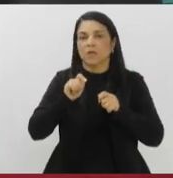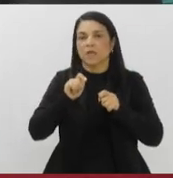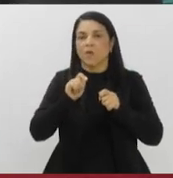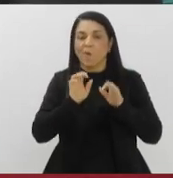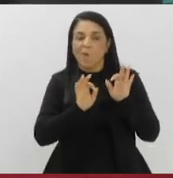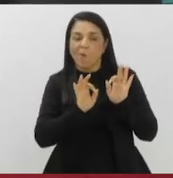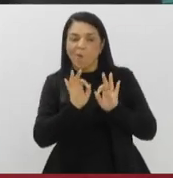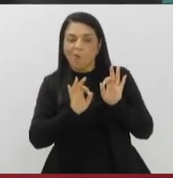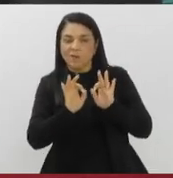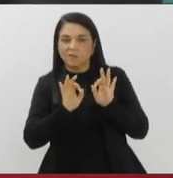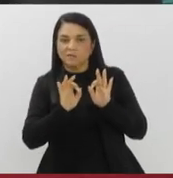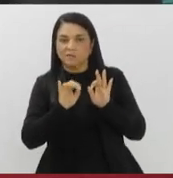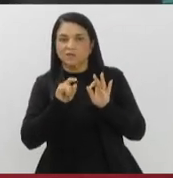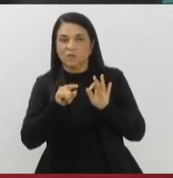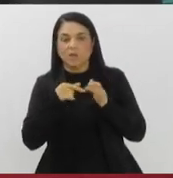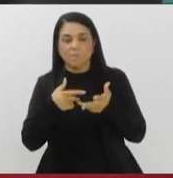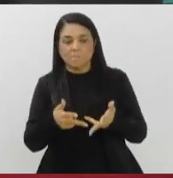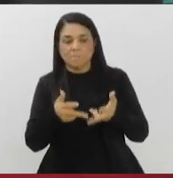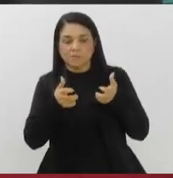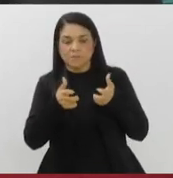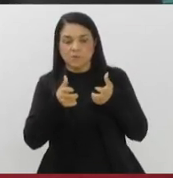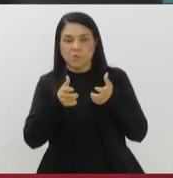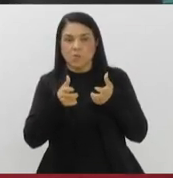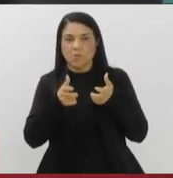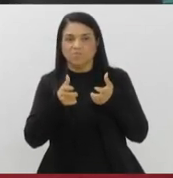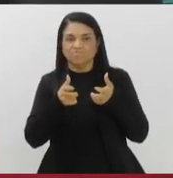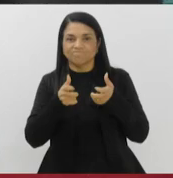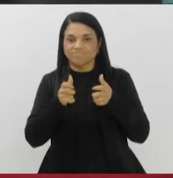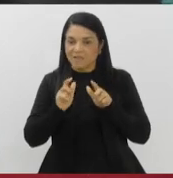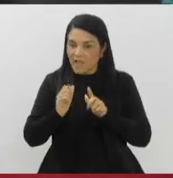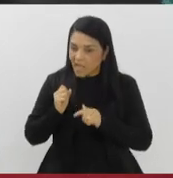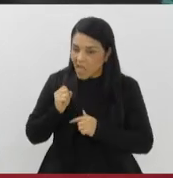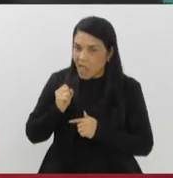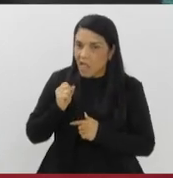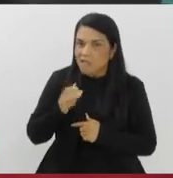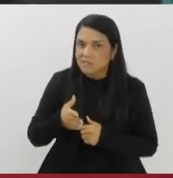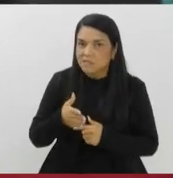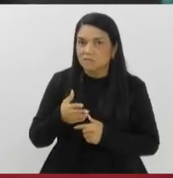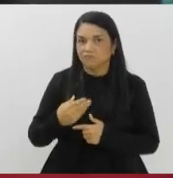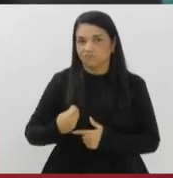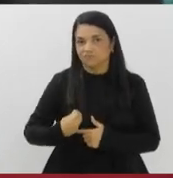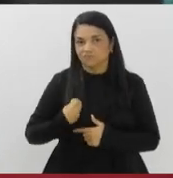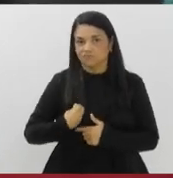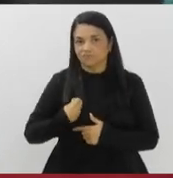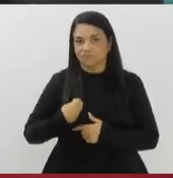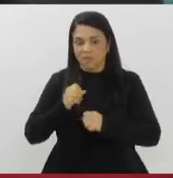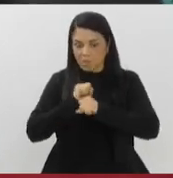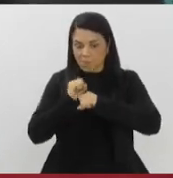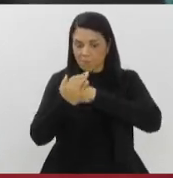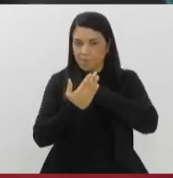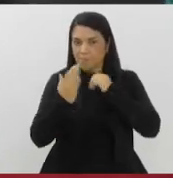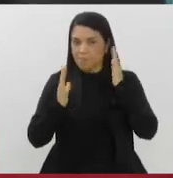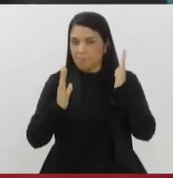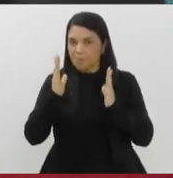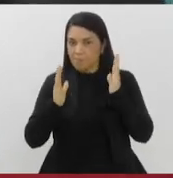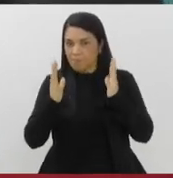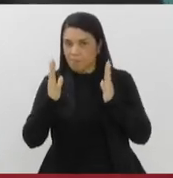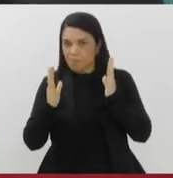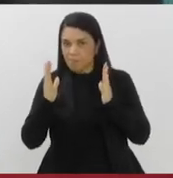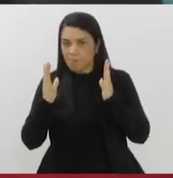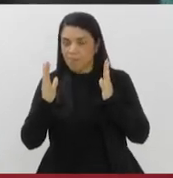viu foi reações, né, nossas de sobrevivência, principalmente na pandemia, numa tragédia,